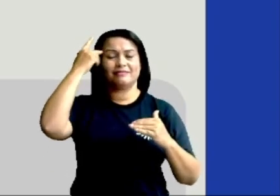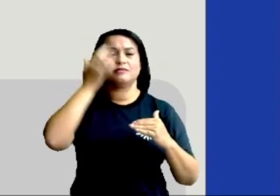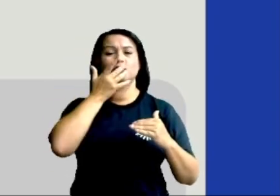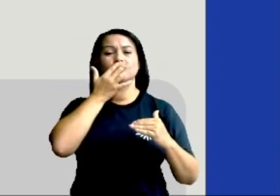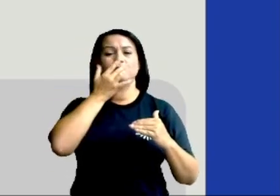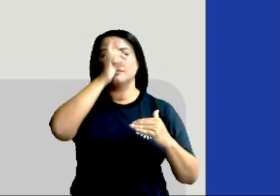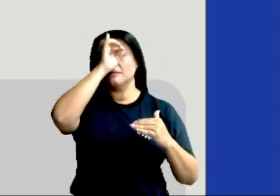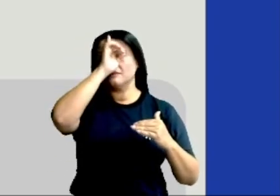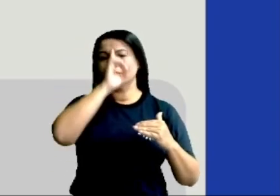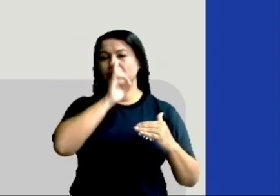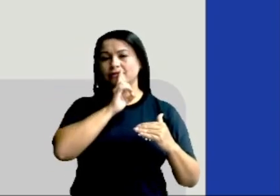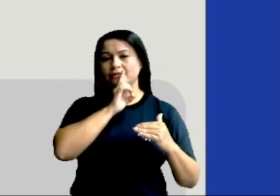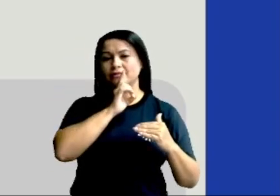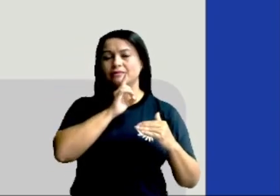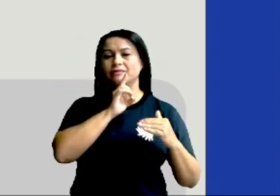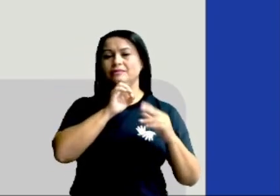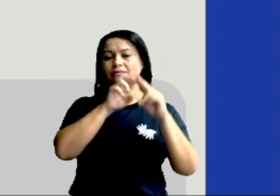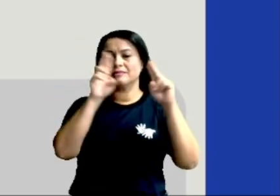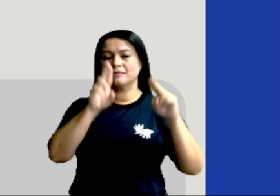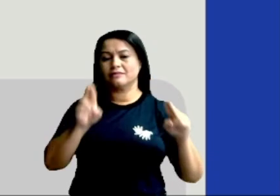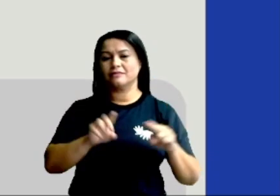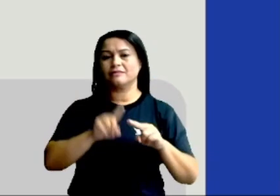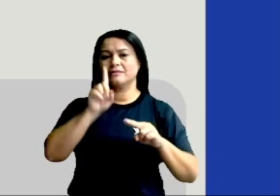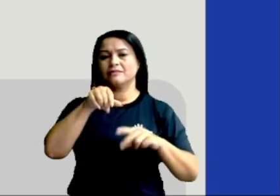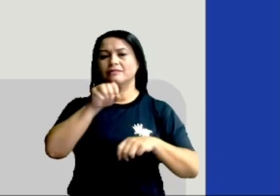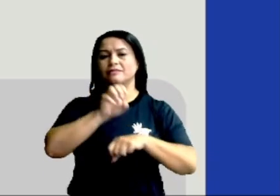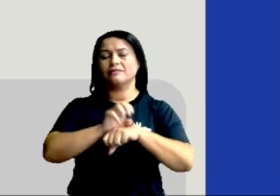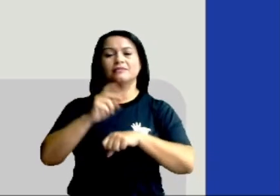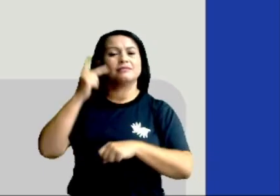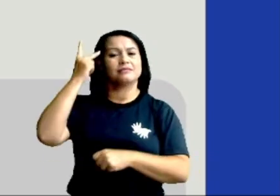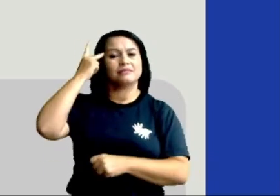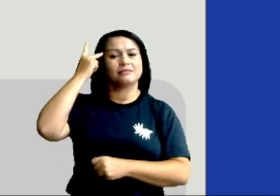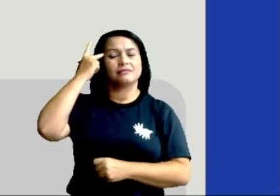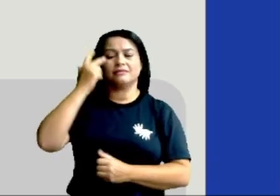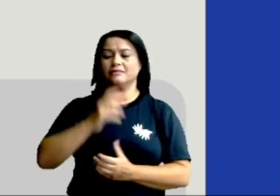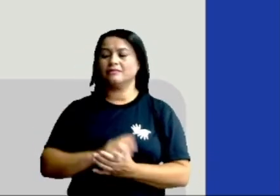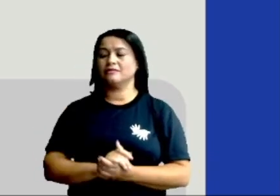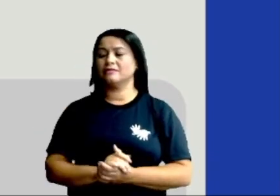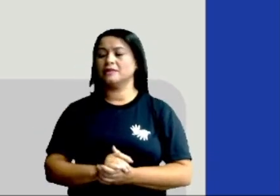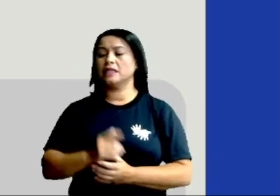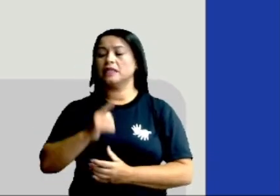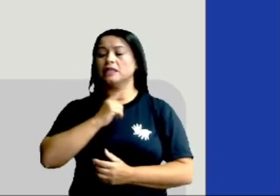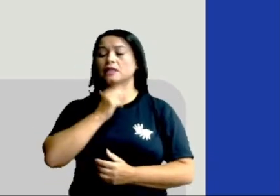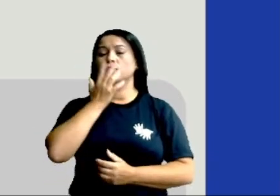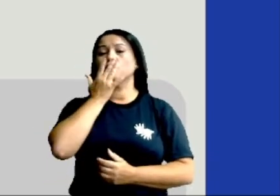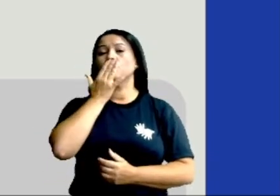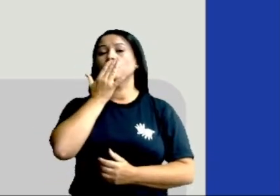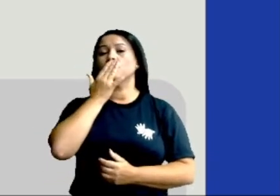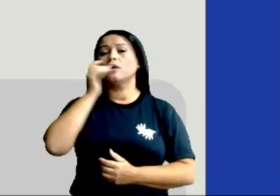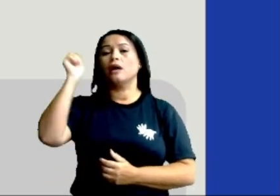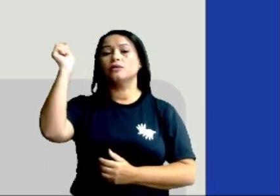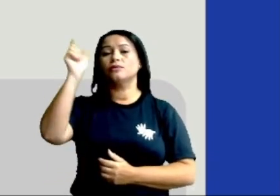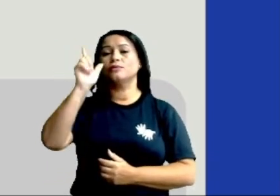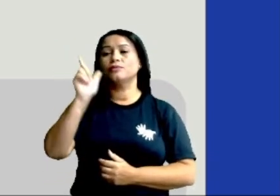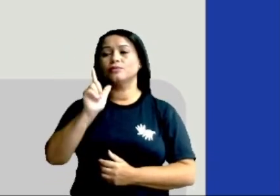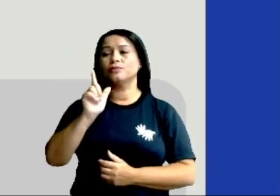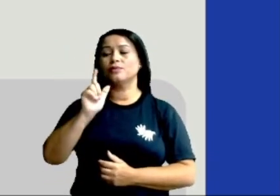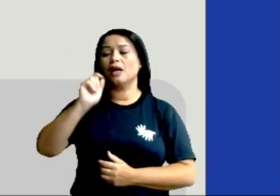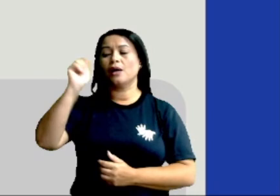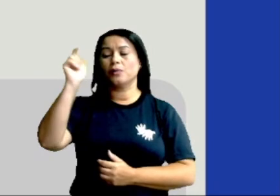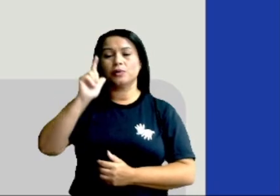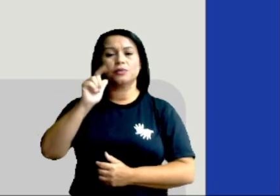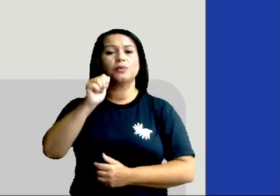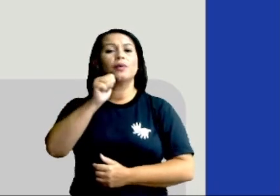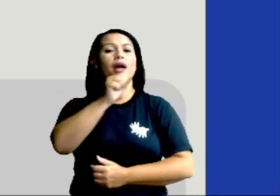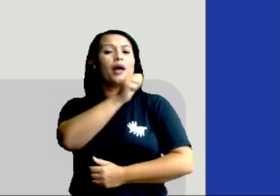Essa partezinha do mapa é o estado de São Paulo. A parte azul é o Rio